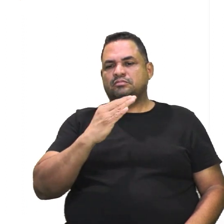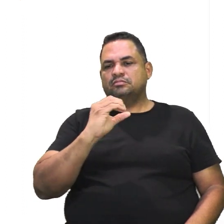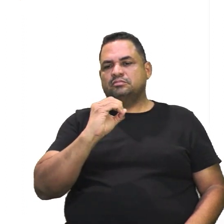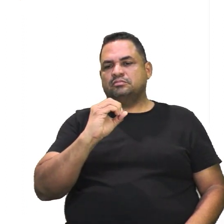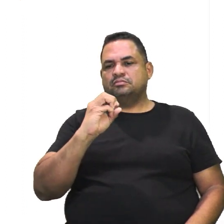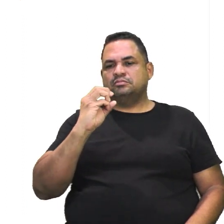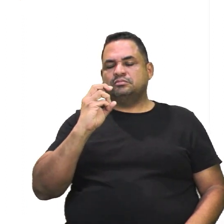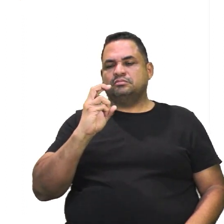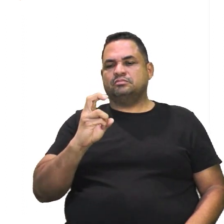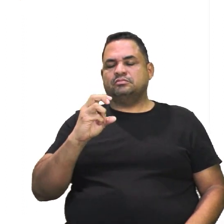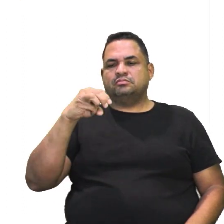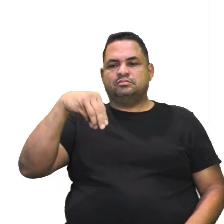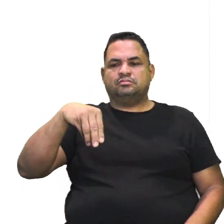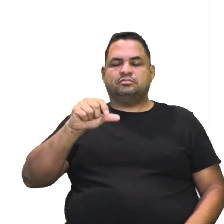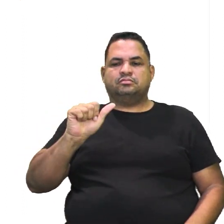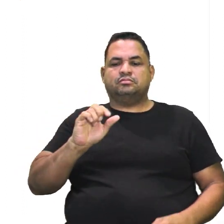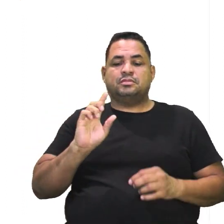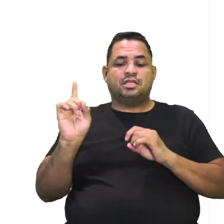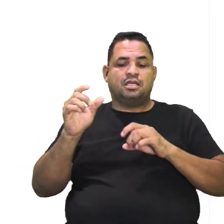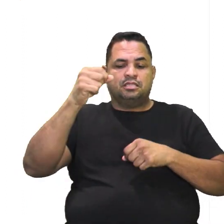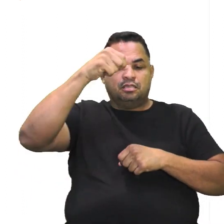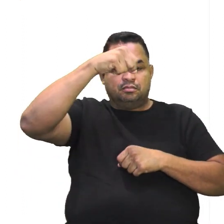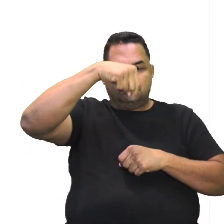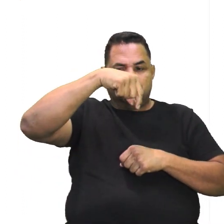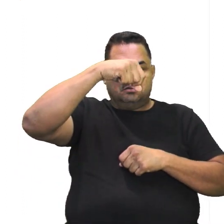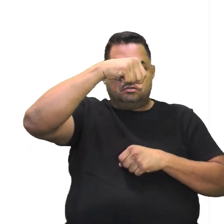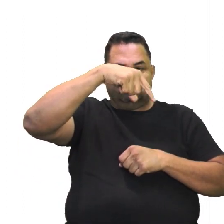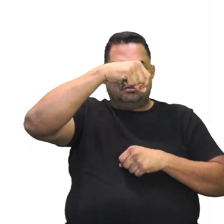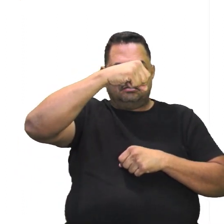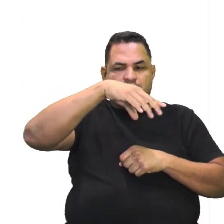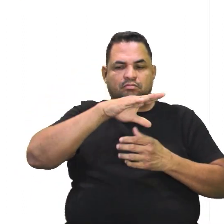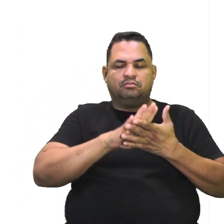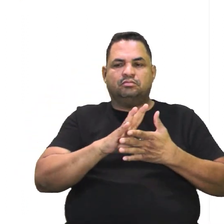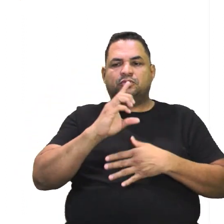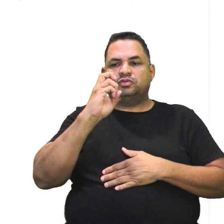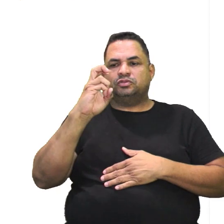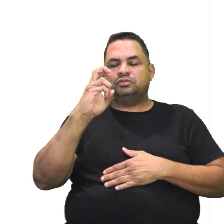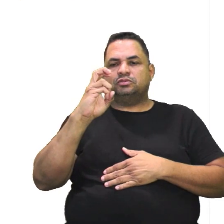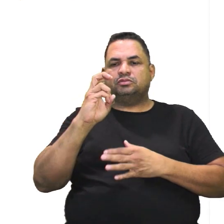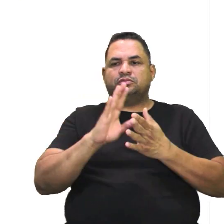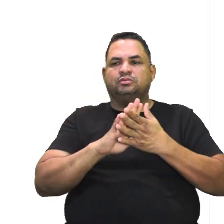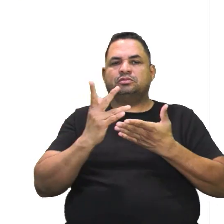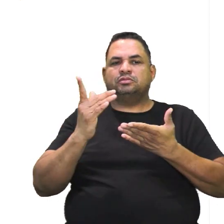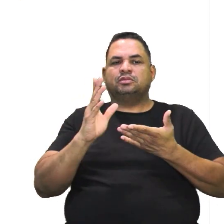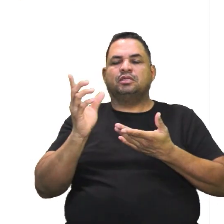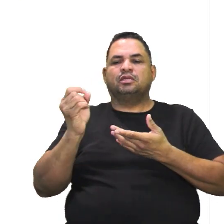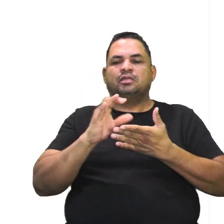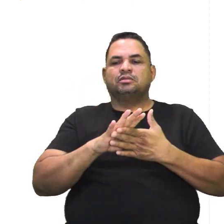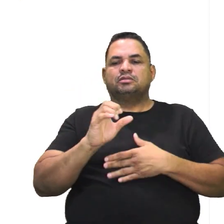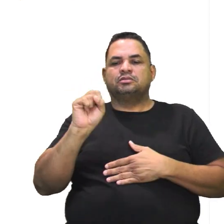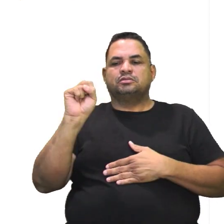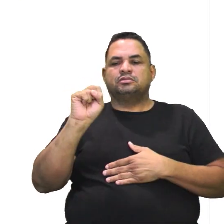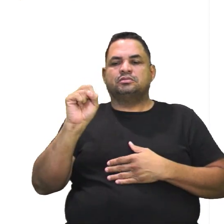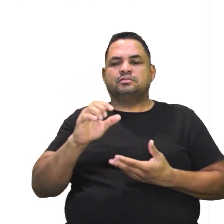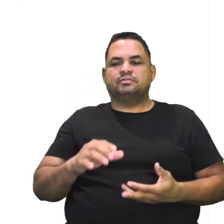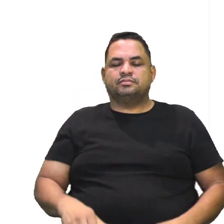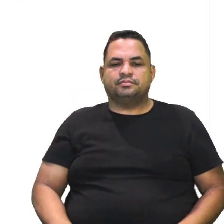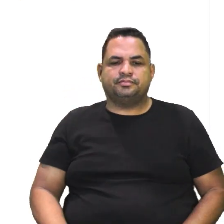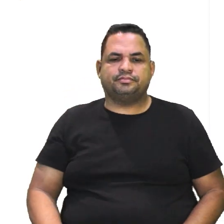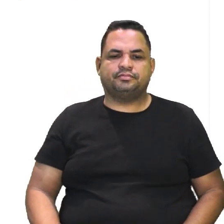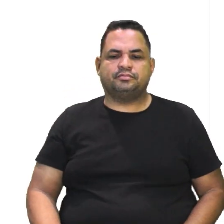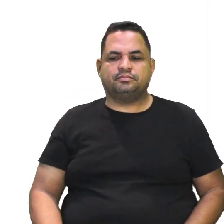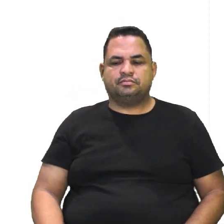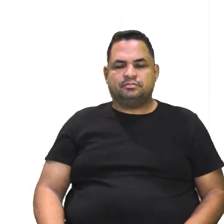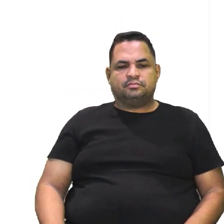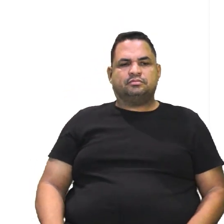0,05 ml. ml, né? Cada gota, né? Cada gota, mas são 5 gotas, né? 5 gotas por segundo, então vezes 5.